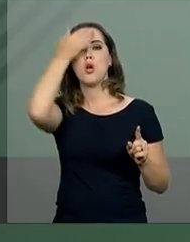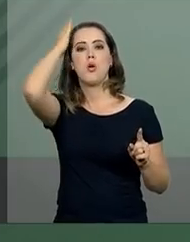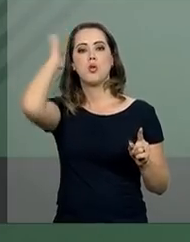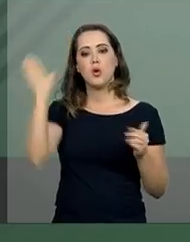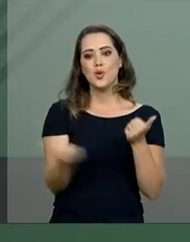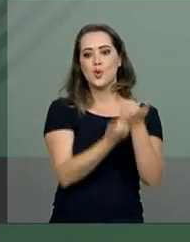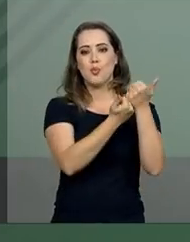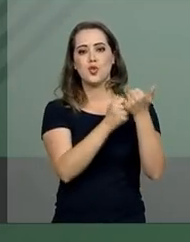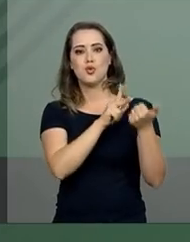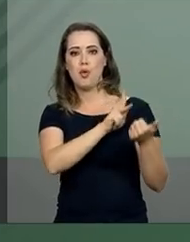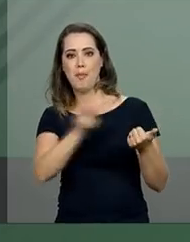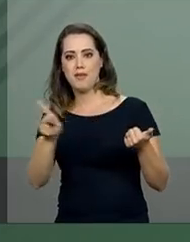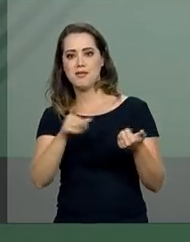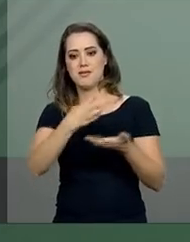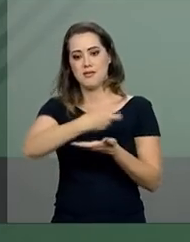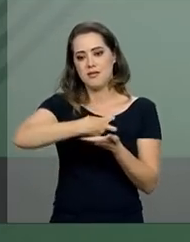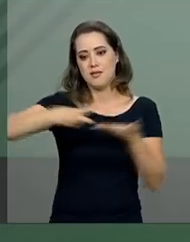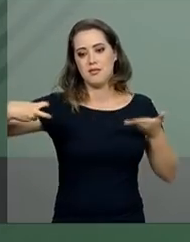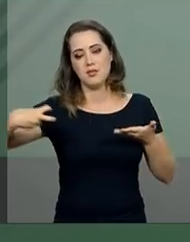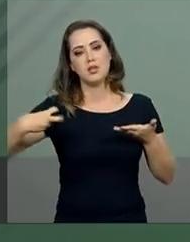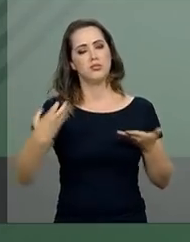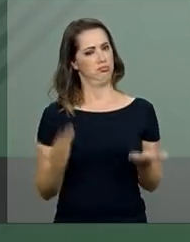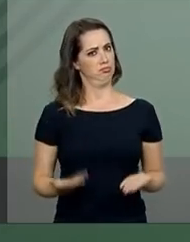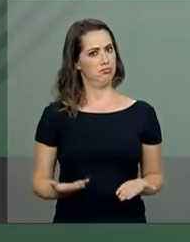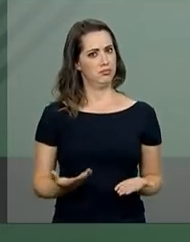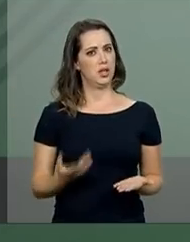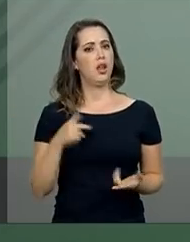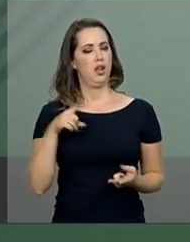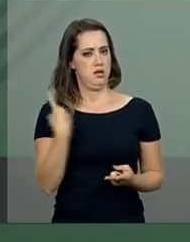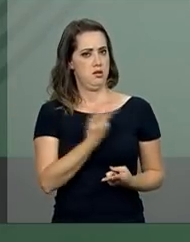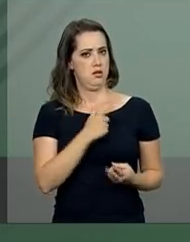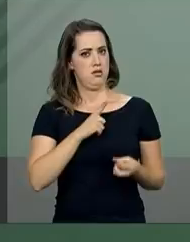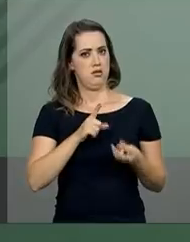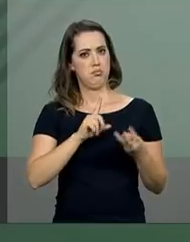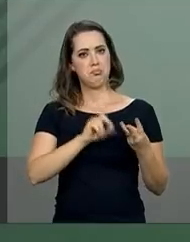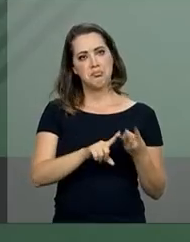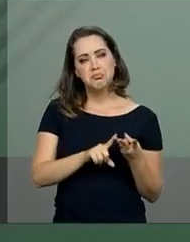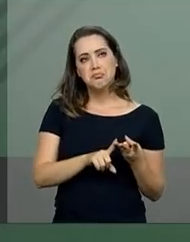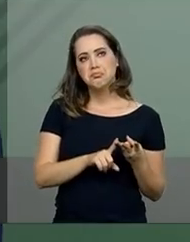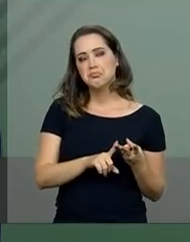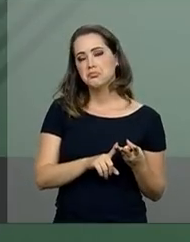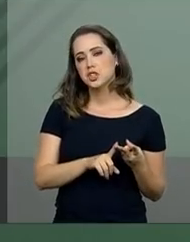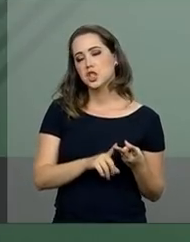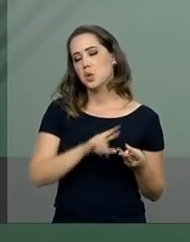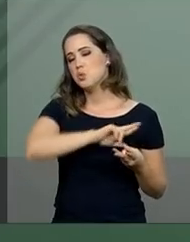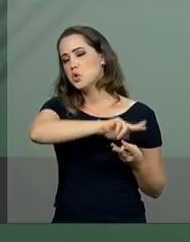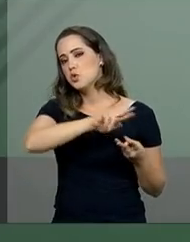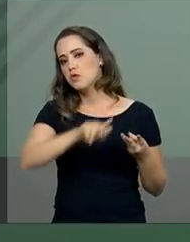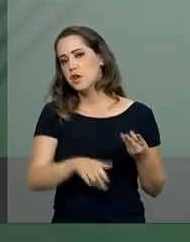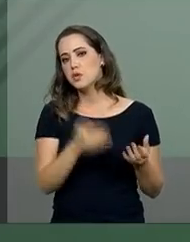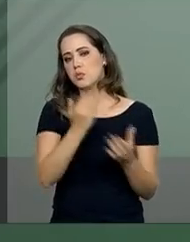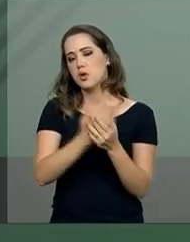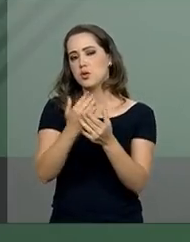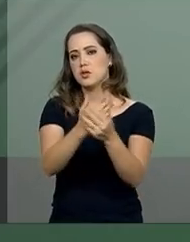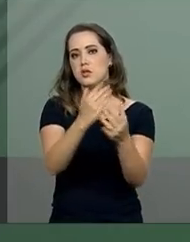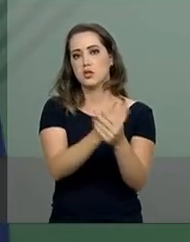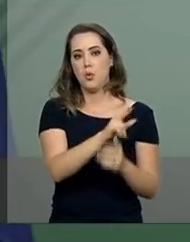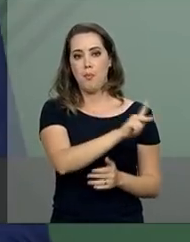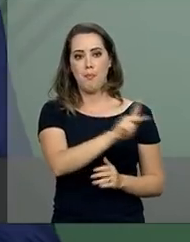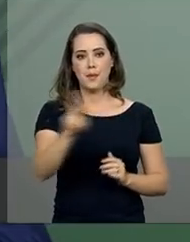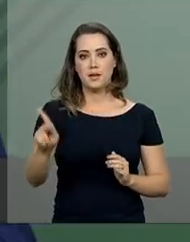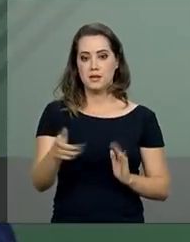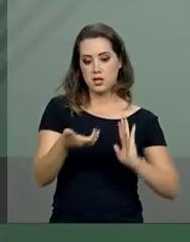presidente que sofreu impeachment nós passamos por processos em que um presidente da câmara